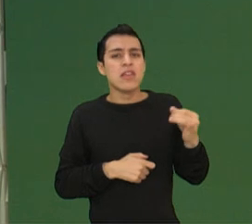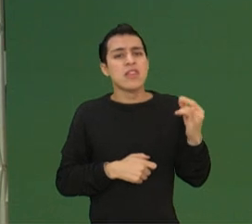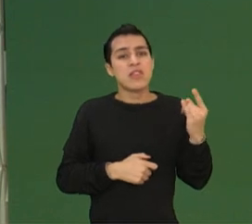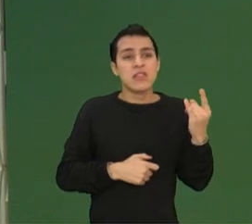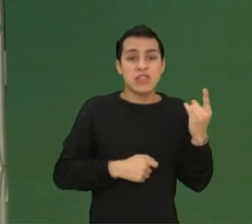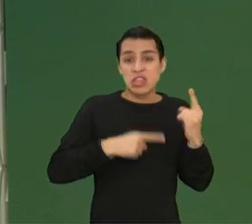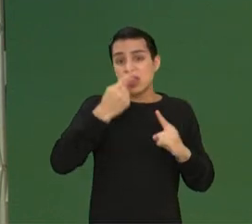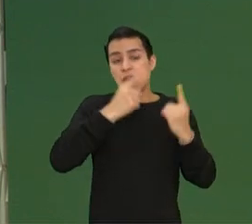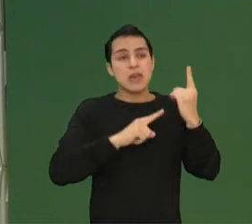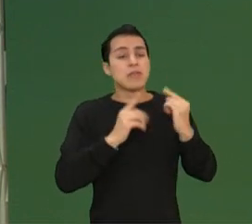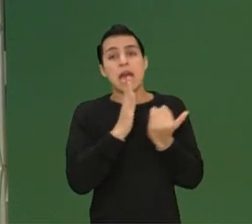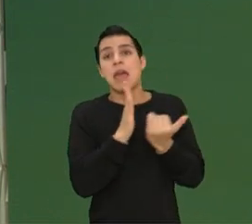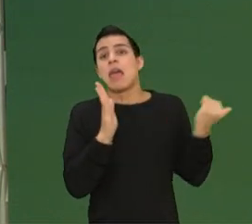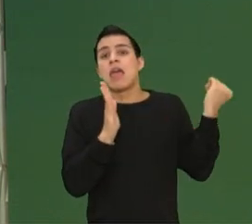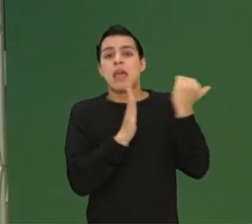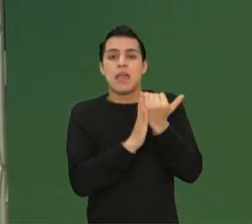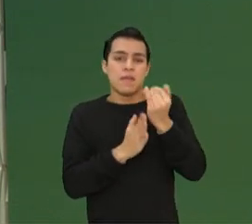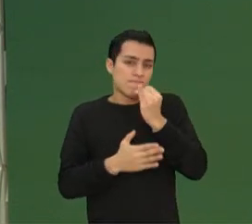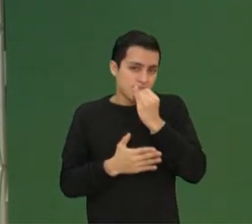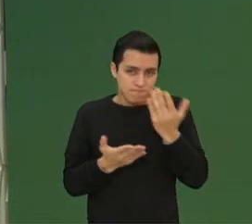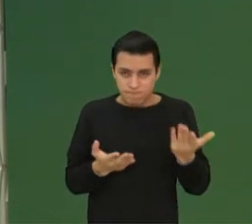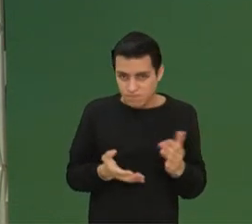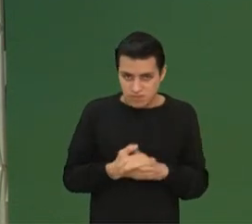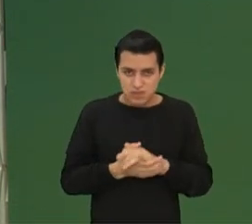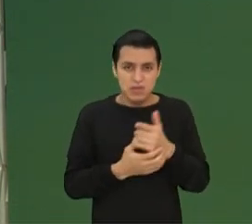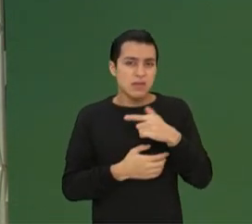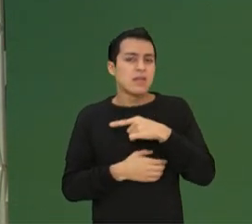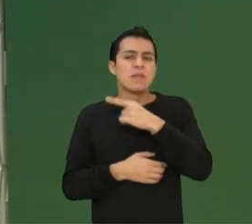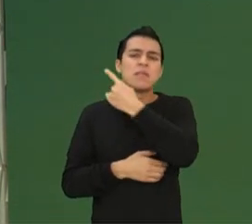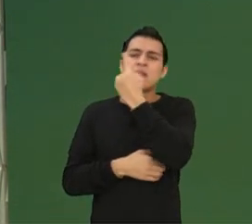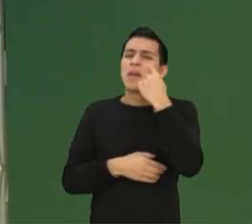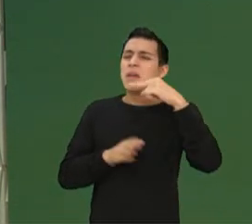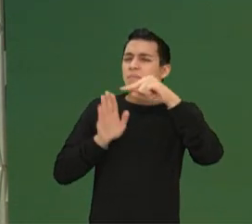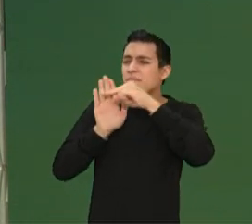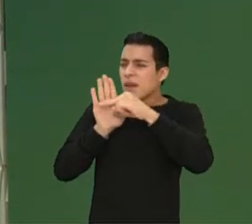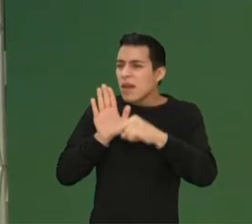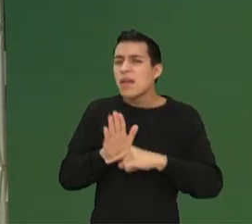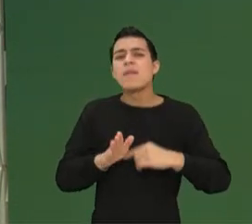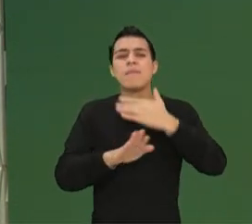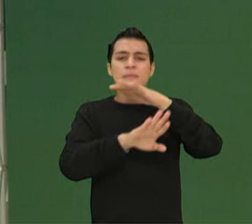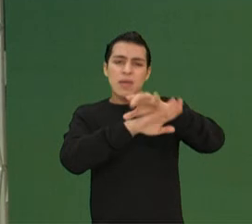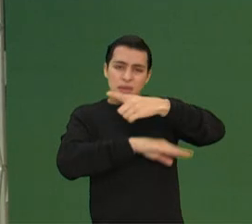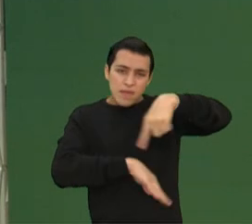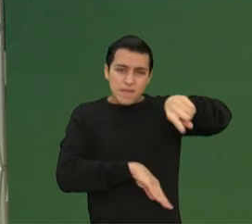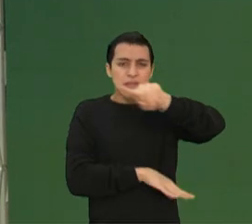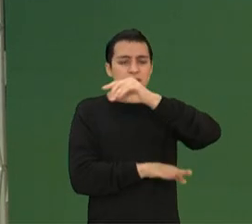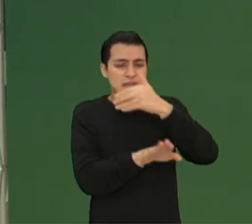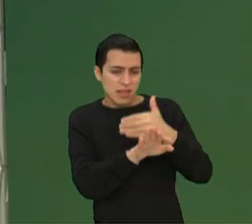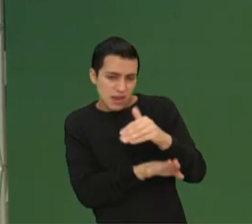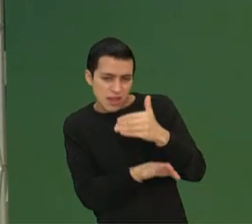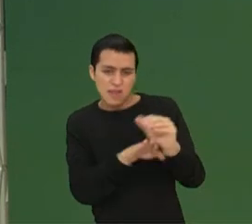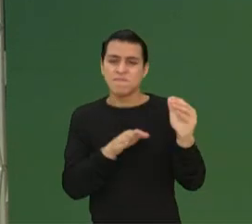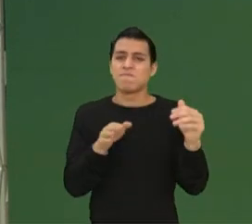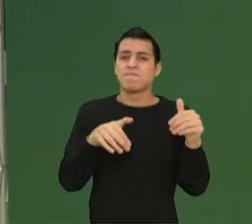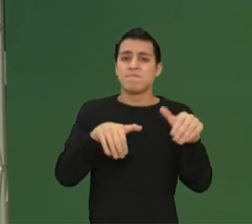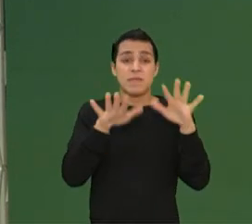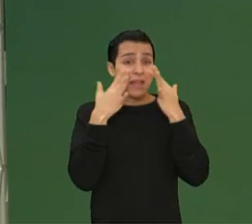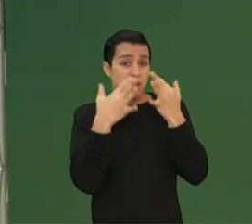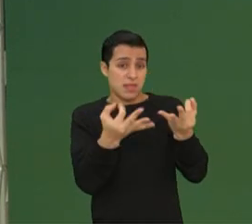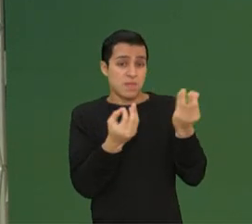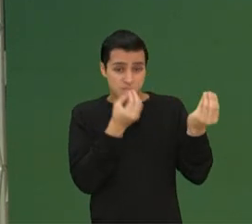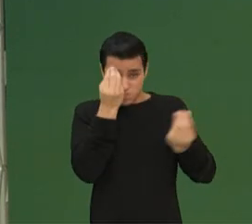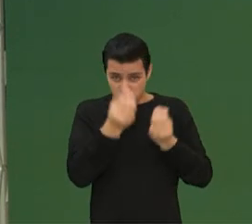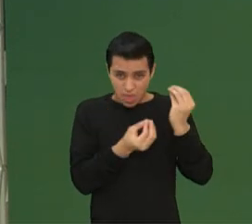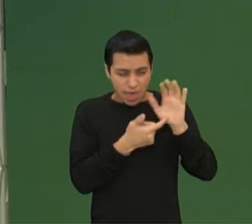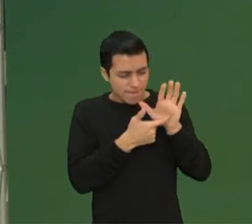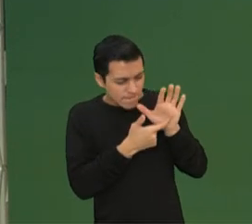gestos excessivos, certo? Temos aqui um passo a passo para você treinar, realizar, prestar atenção